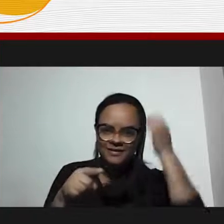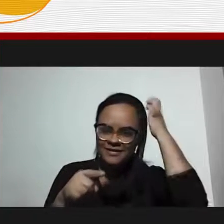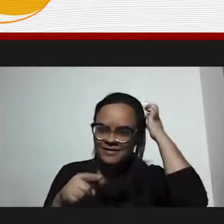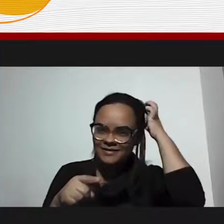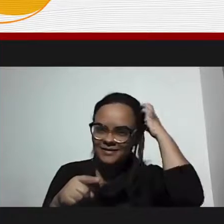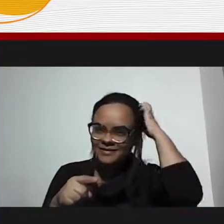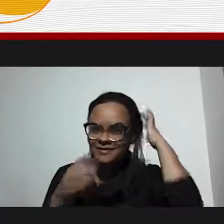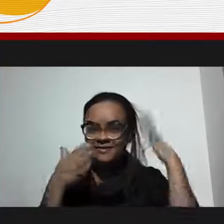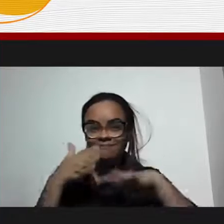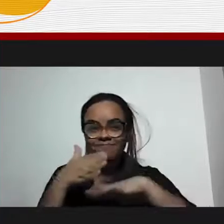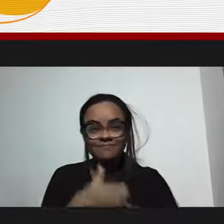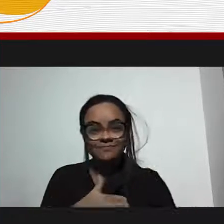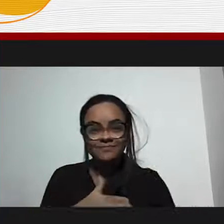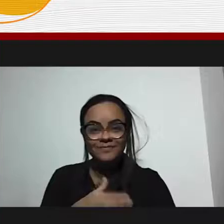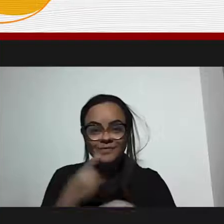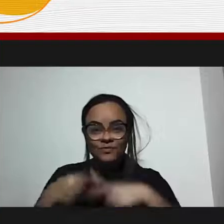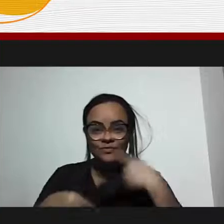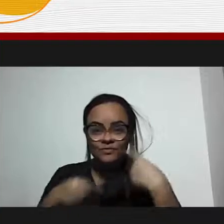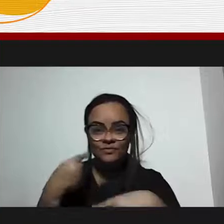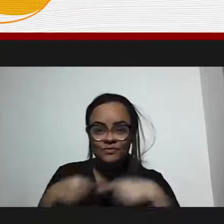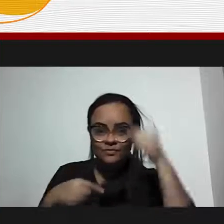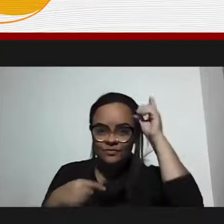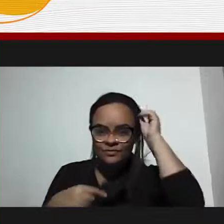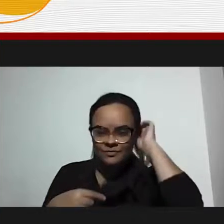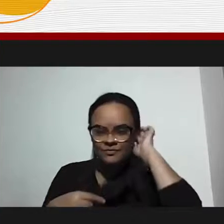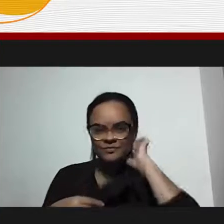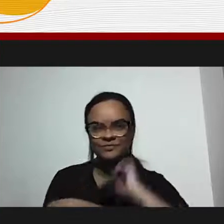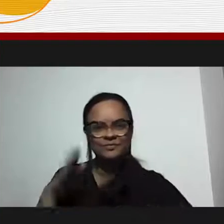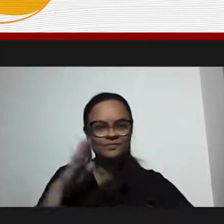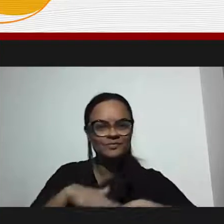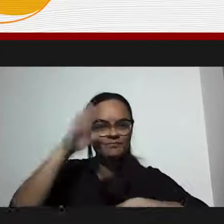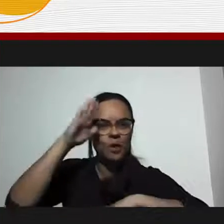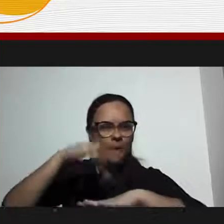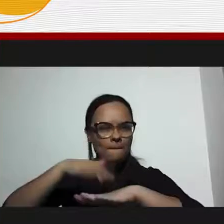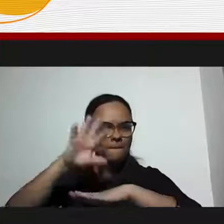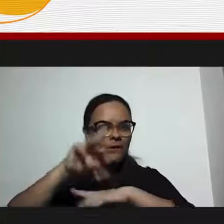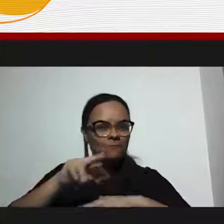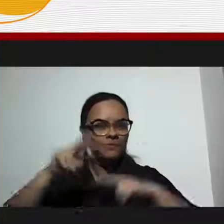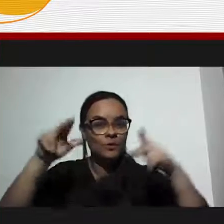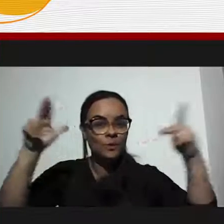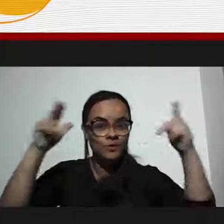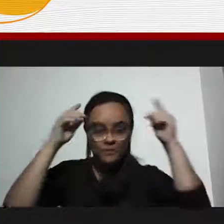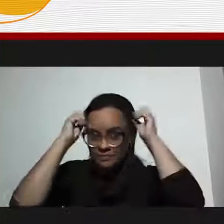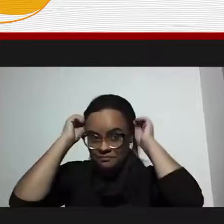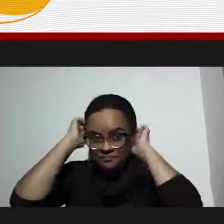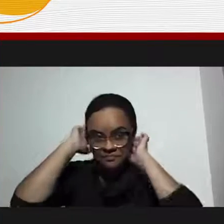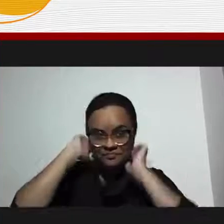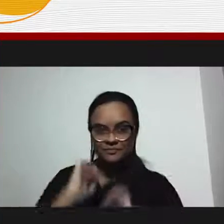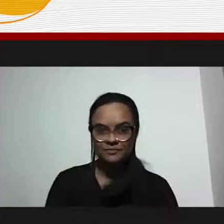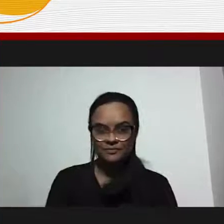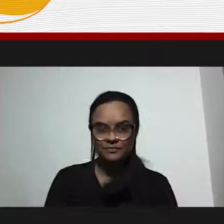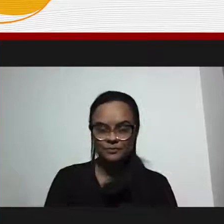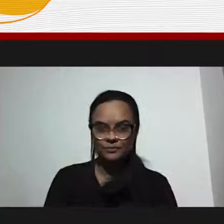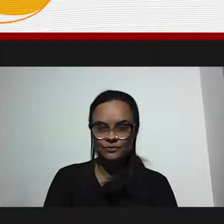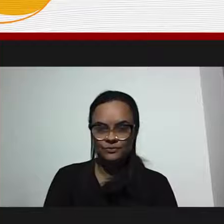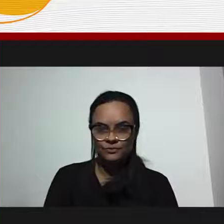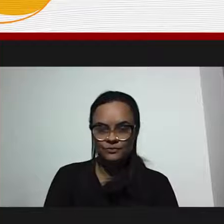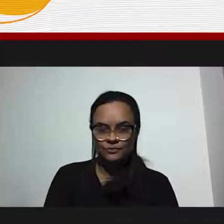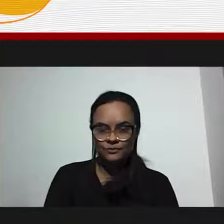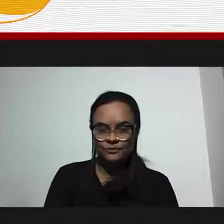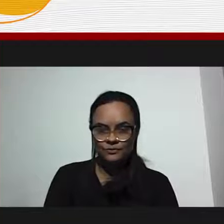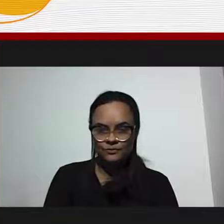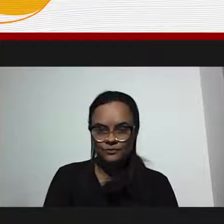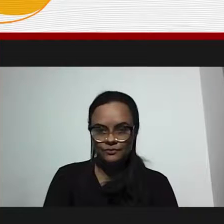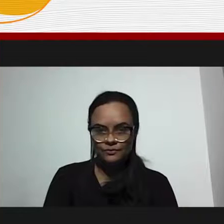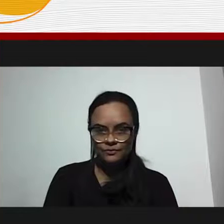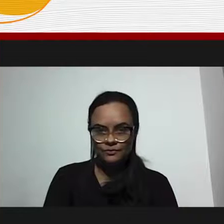entrar para a política, meu amigo. Entendeu? Você tem que fazer mais diferença ainda na vida das pessoas com deficiência, sabe?